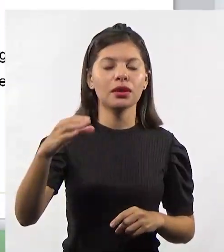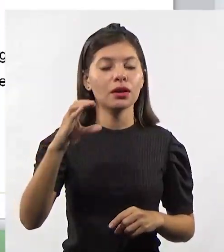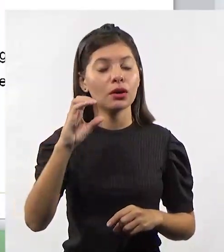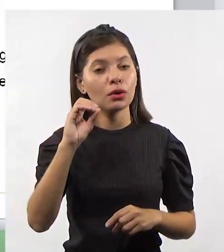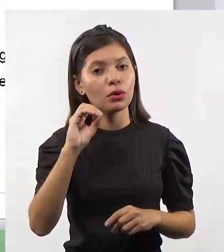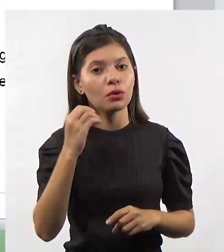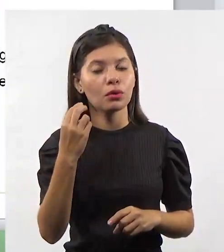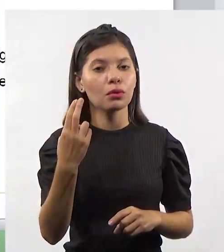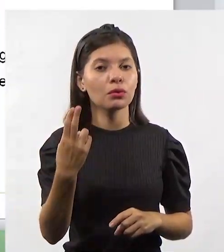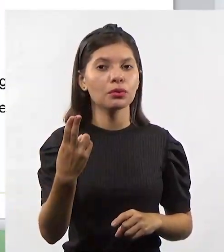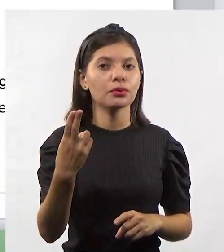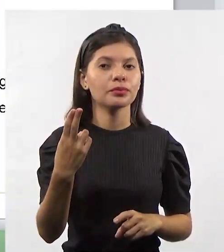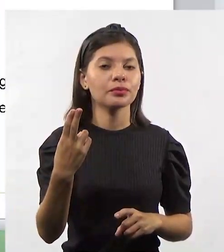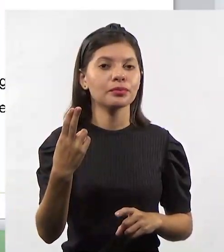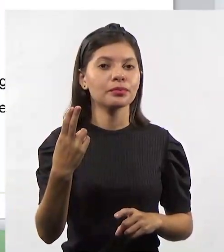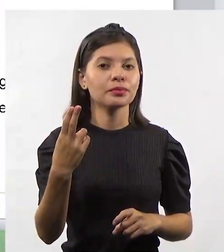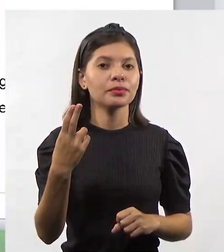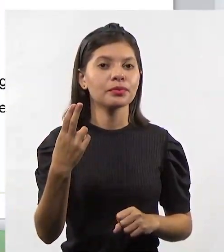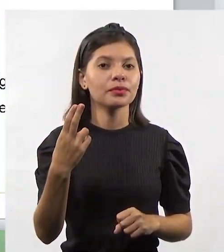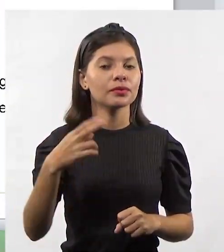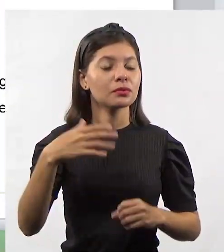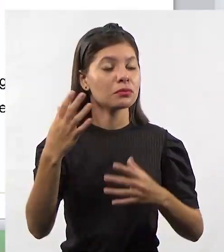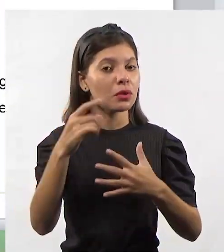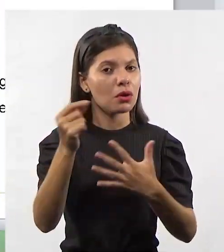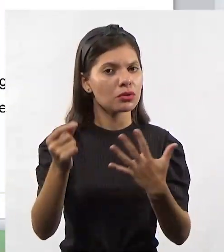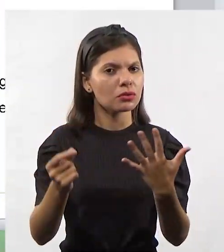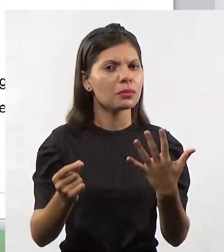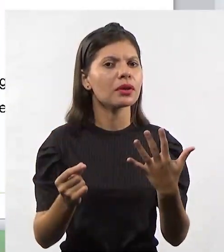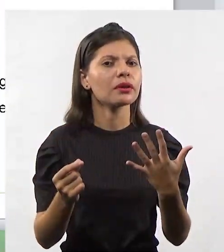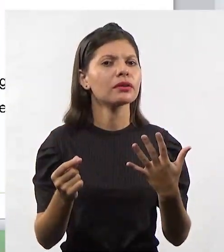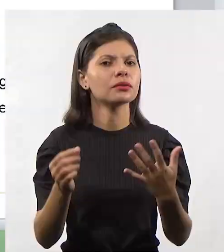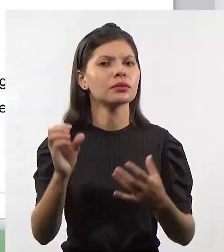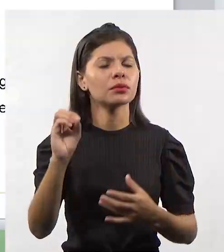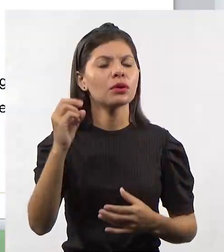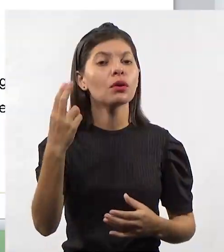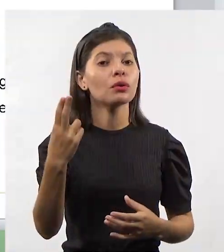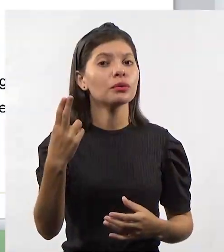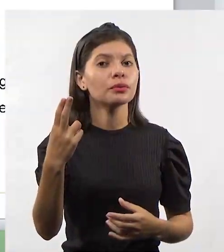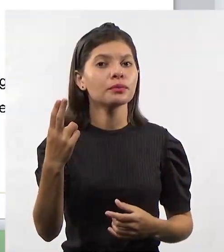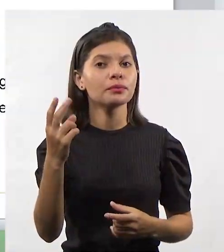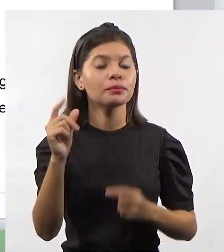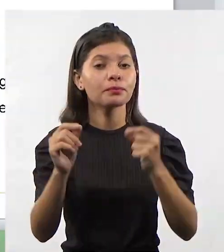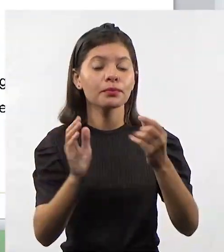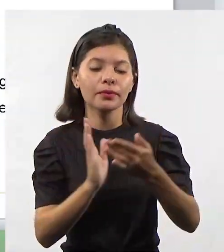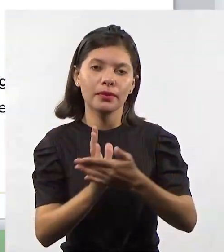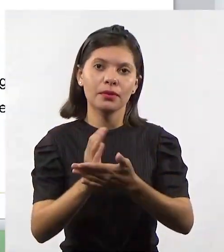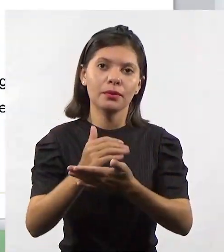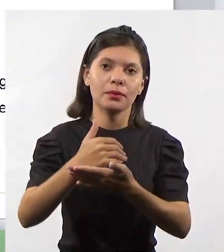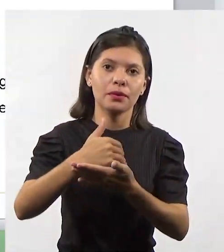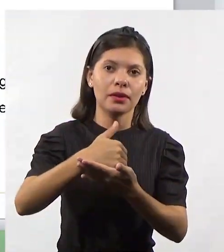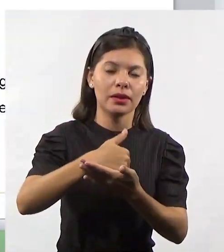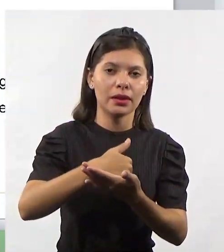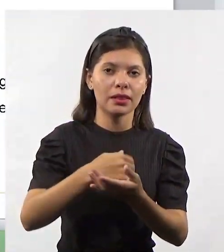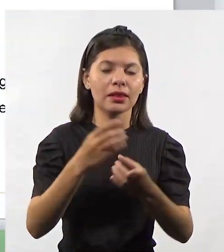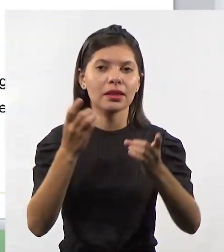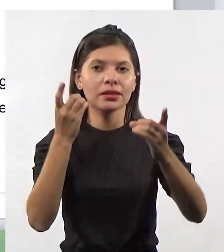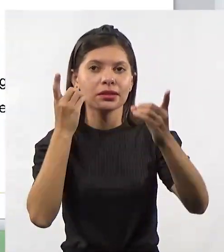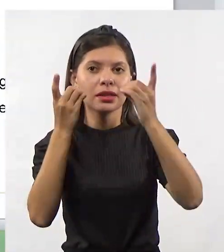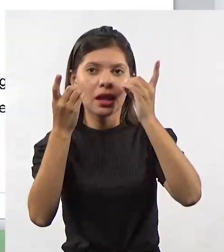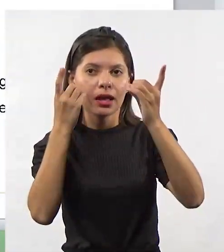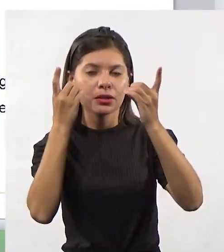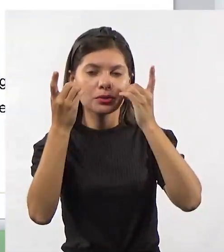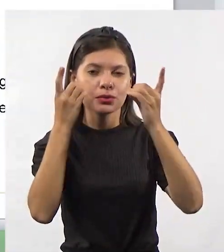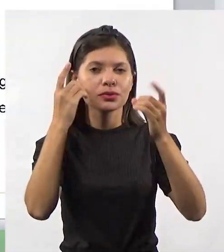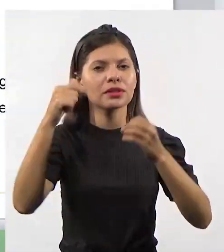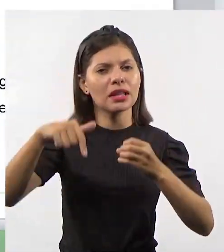é outra é outra técnica é outro instrumento então para a coleta de